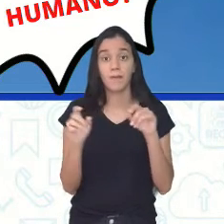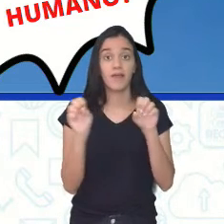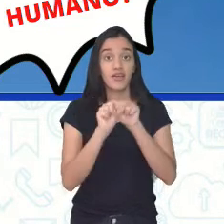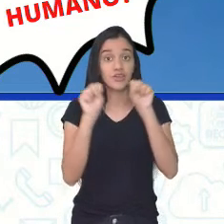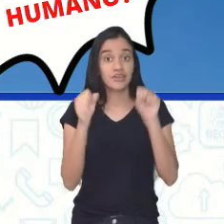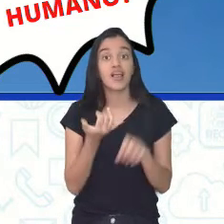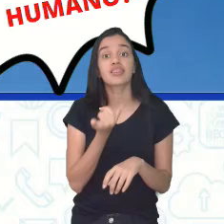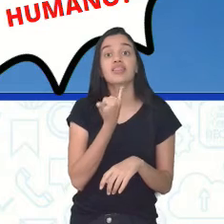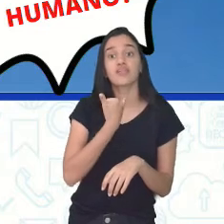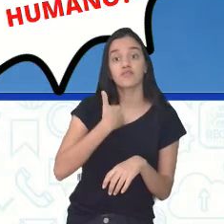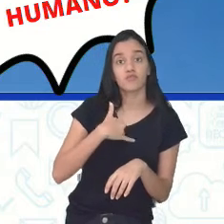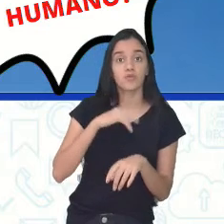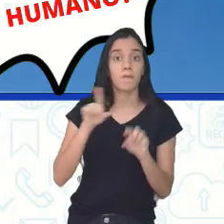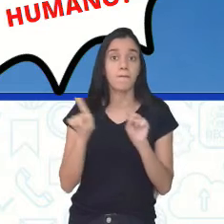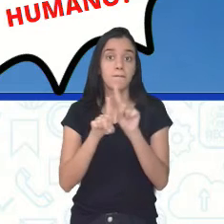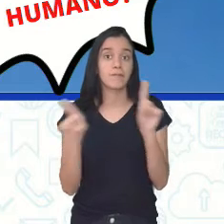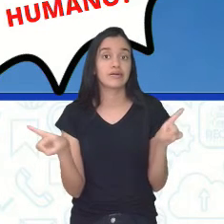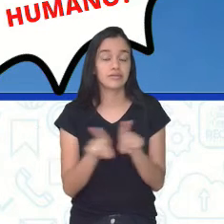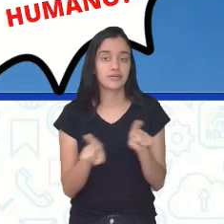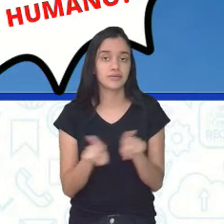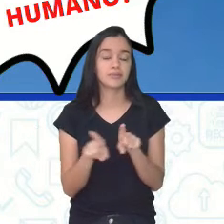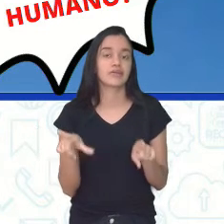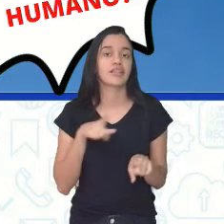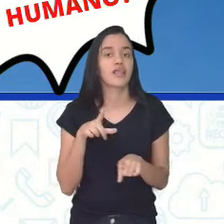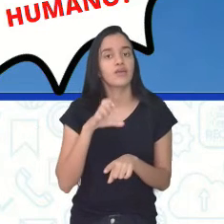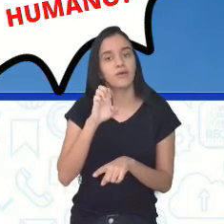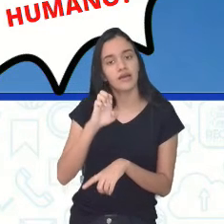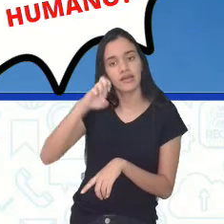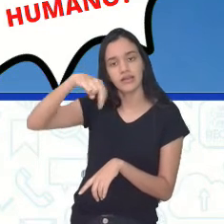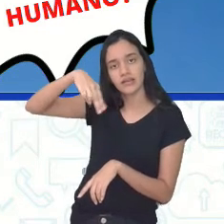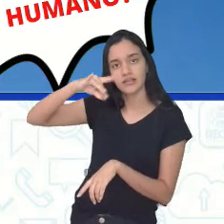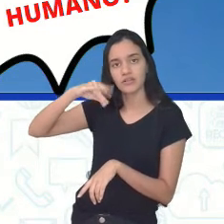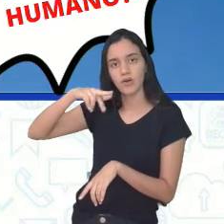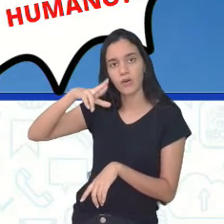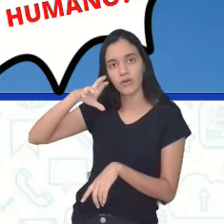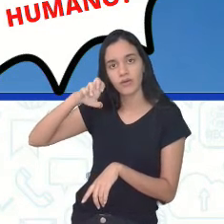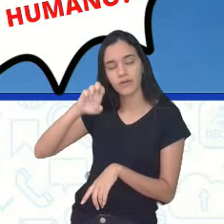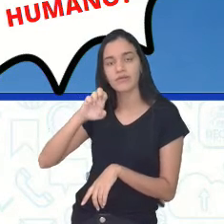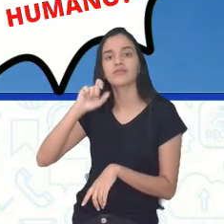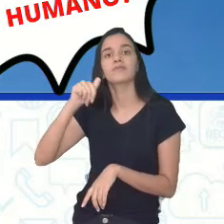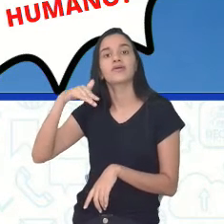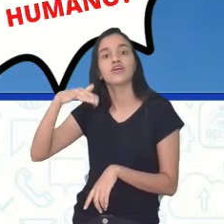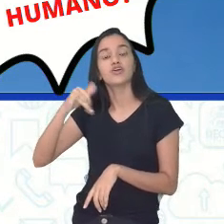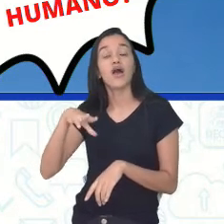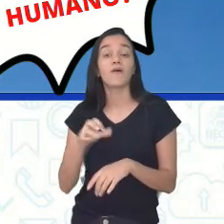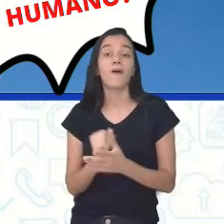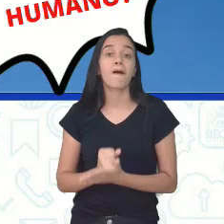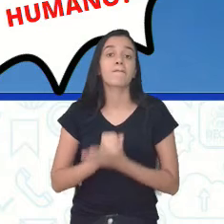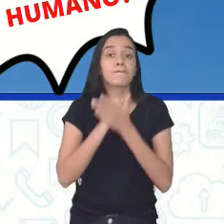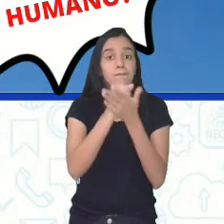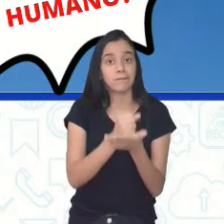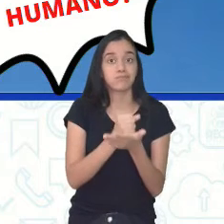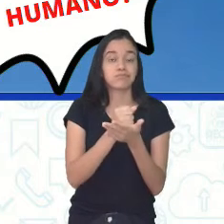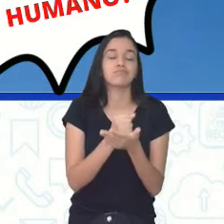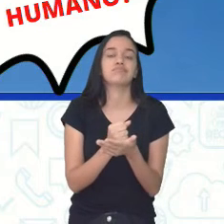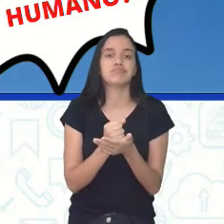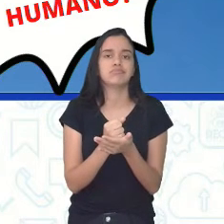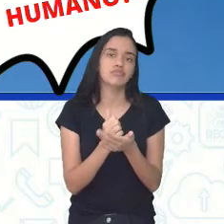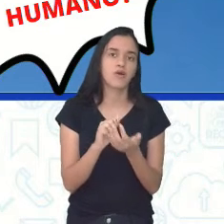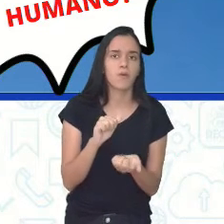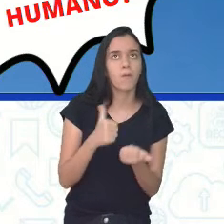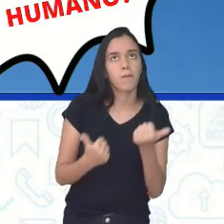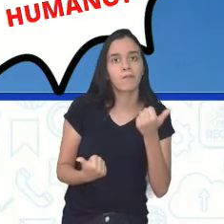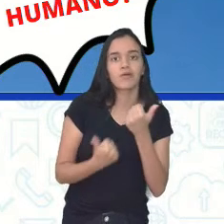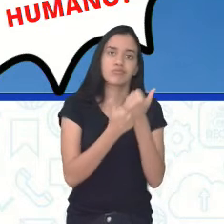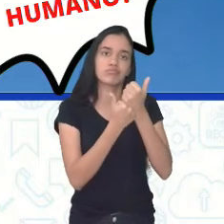sistema nervoso. Mas existe também o sistema endócrino, que também vai estar dando um apoio ao sistema nervoso. Seria como um